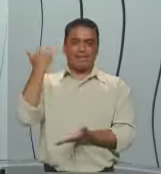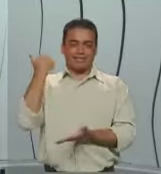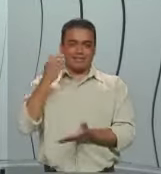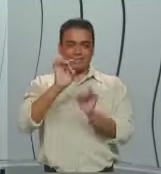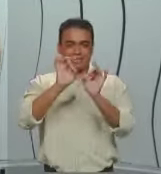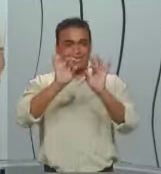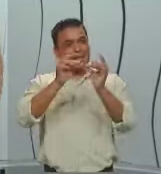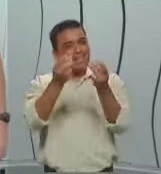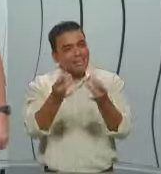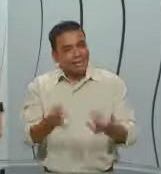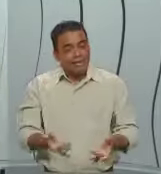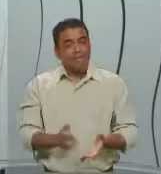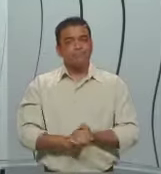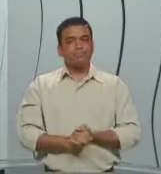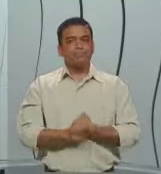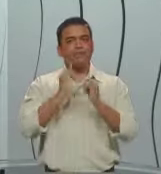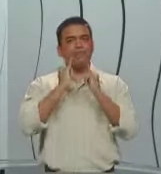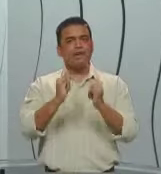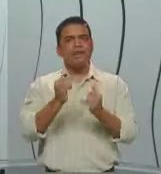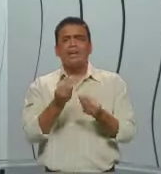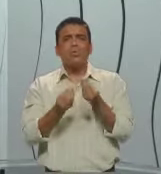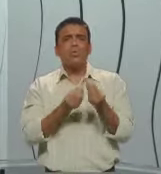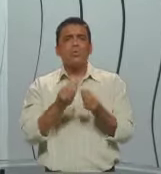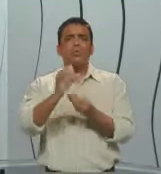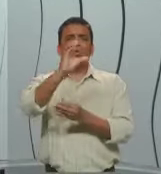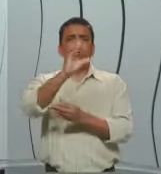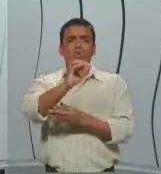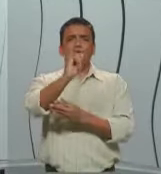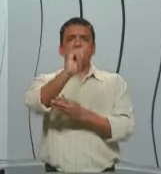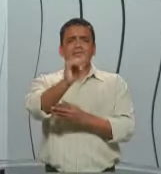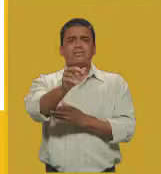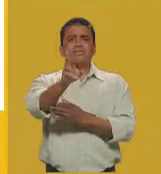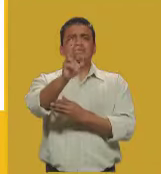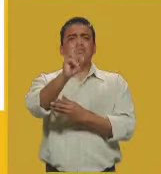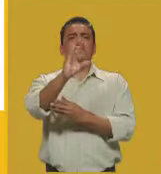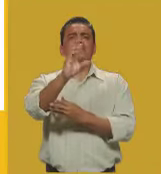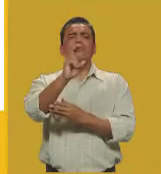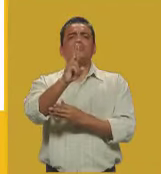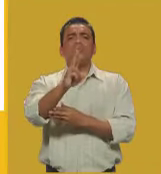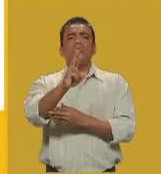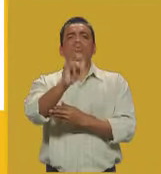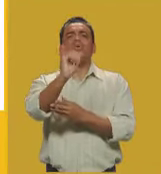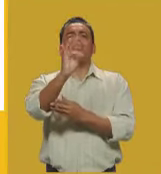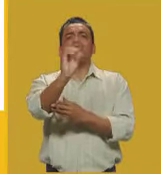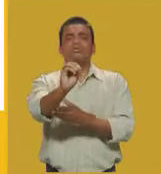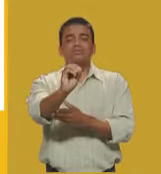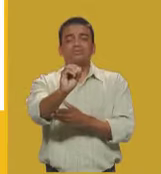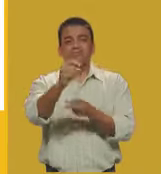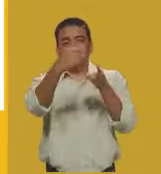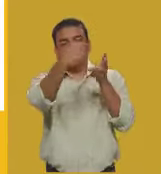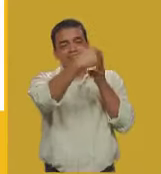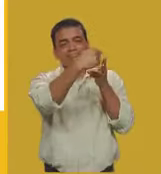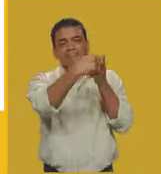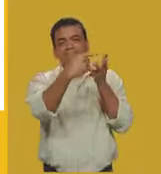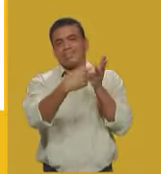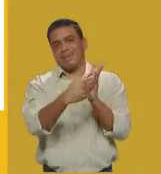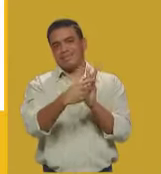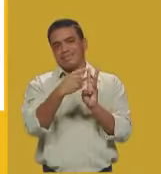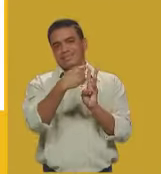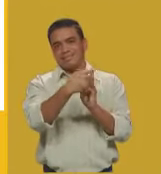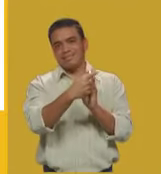bom? Vou falar um pouquinho sobre os circuitos que a gente encontra na prática. Basicamente são 3 tipos. O circuito